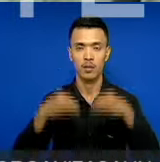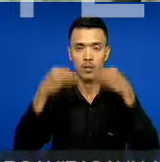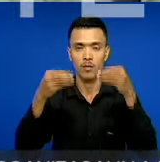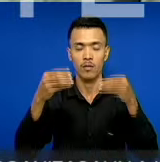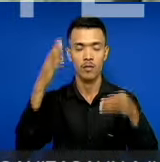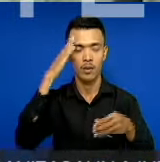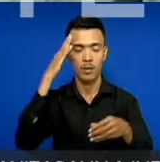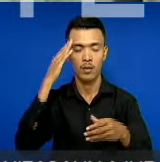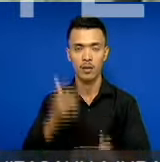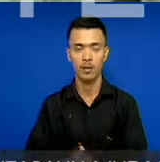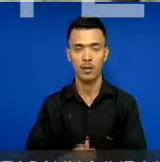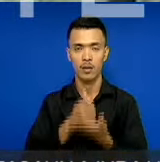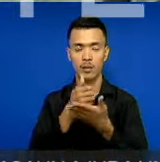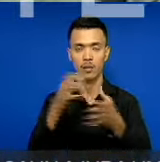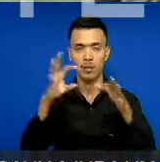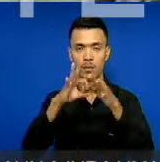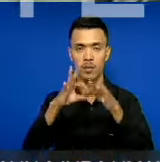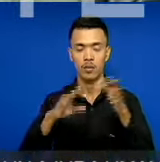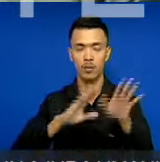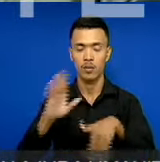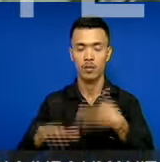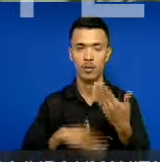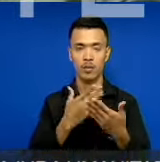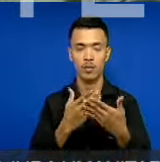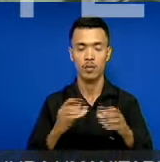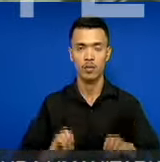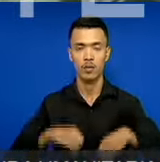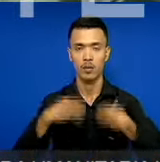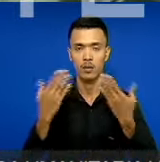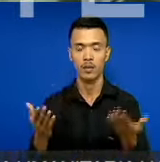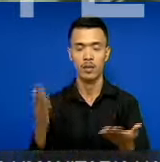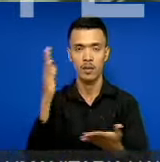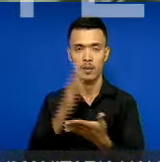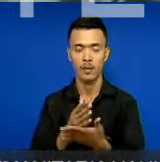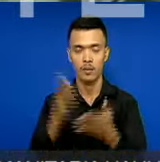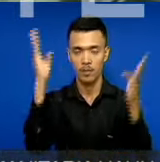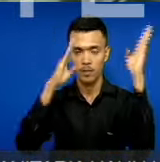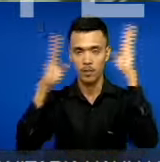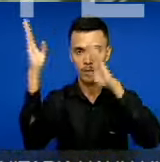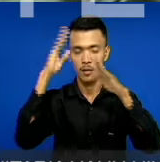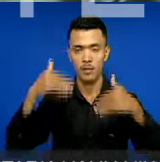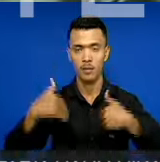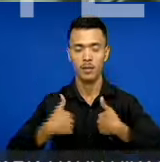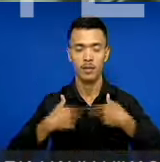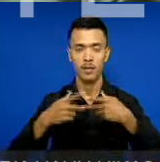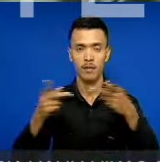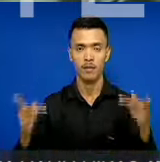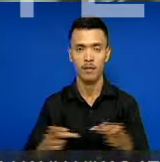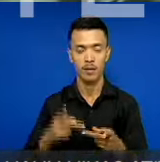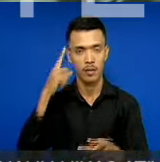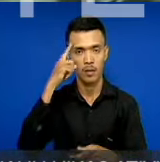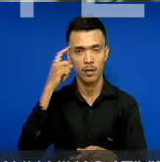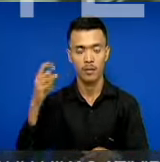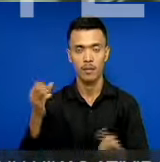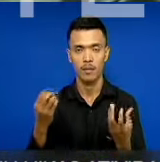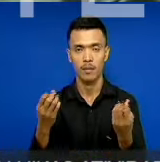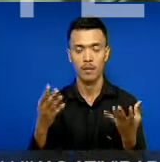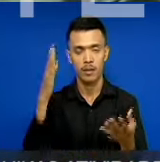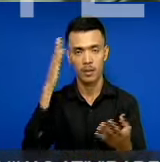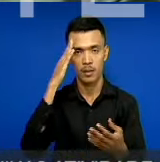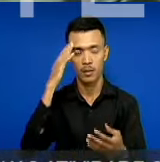fo capacitação ba membro so tu tu insa halu atuação ni ha teren tampa dala bara kita tene Polícia Nacional